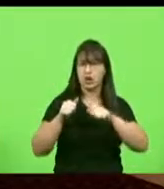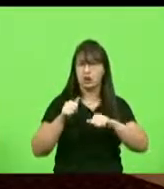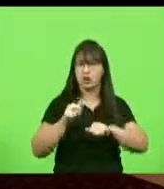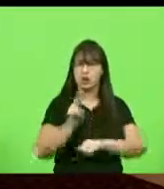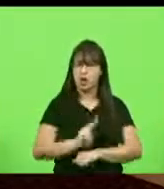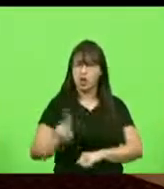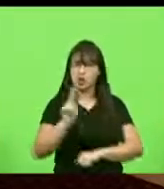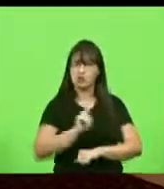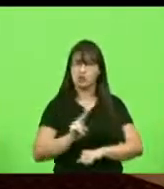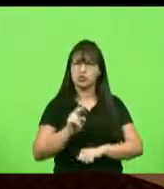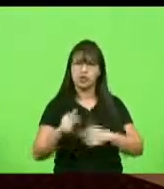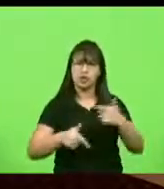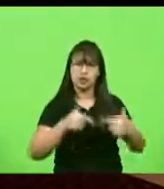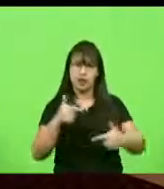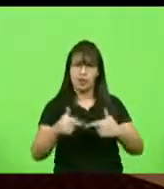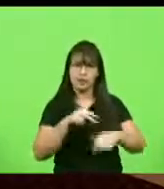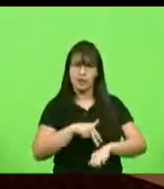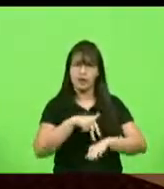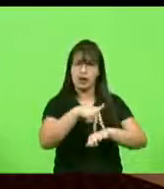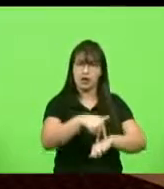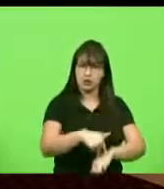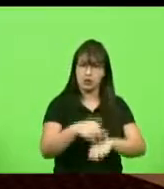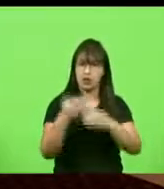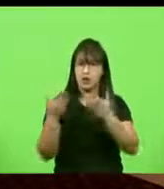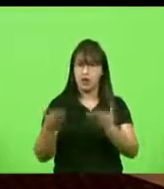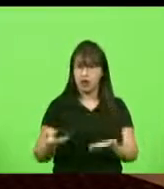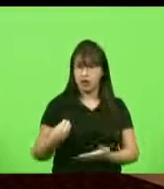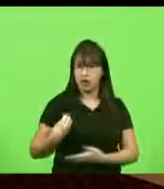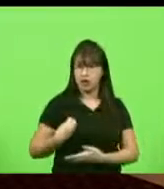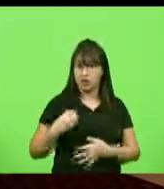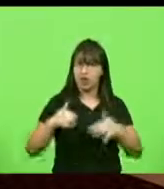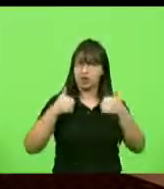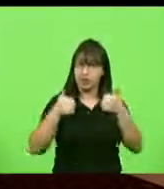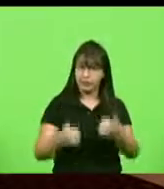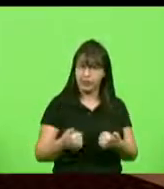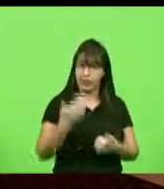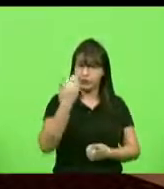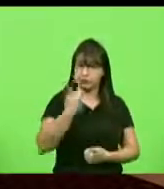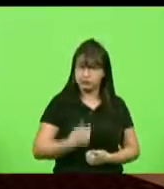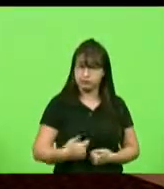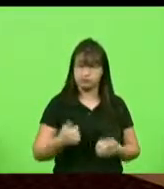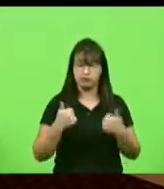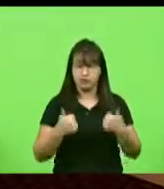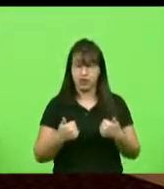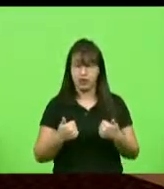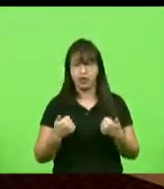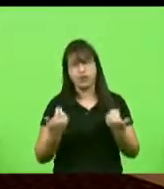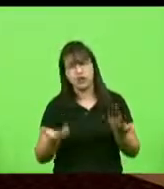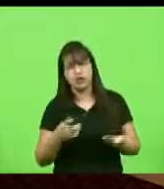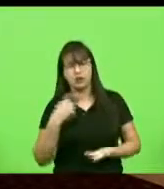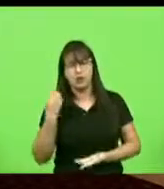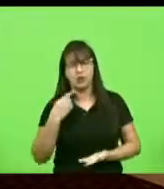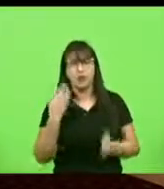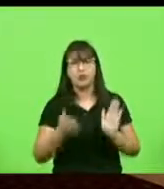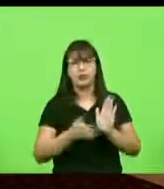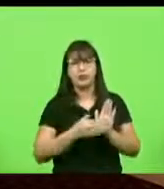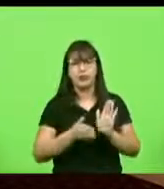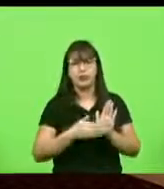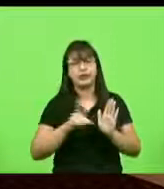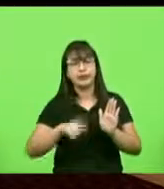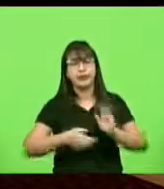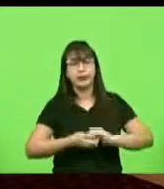funções, e são pessoas de bem que estão ocupando esses cargos. Então, o que a deputada tem proposto aqui é